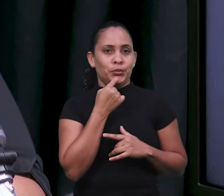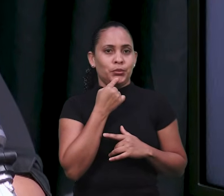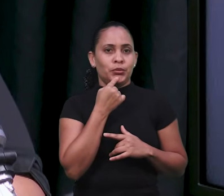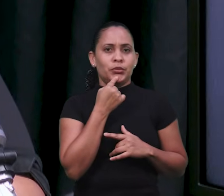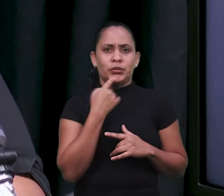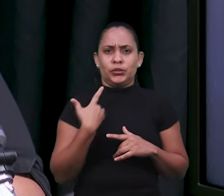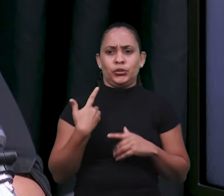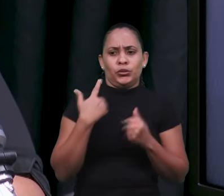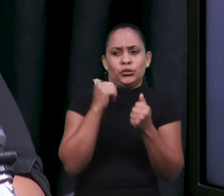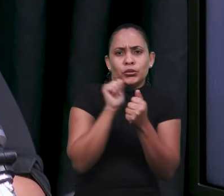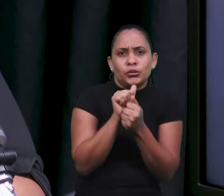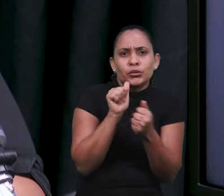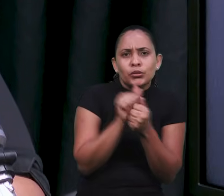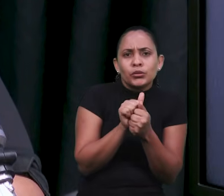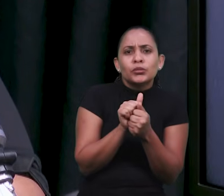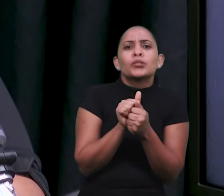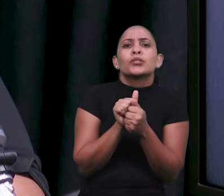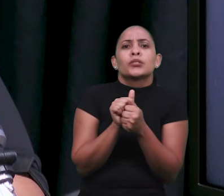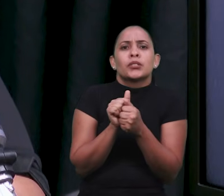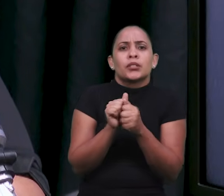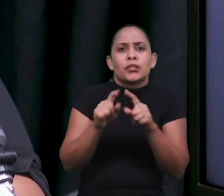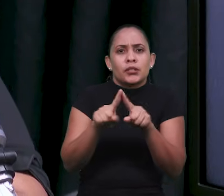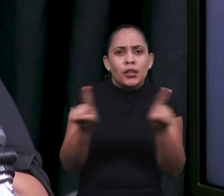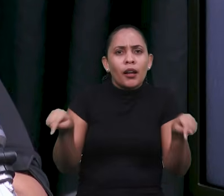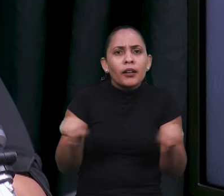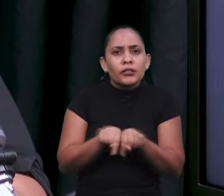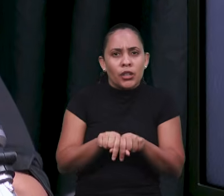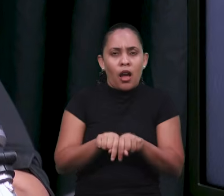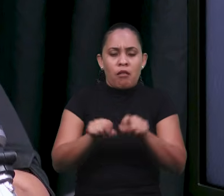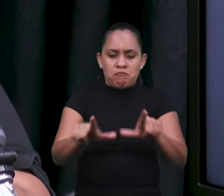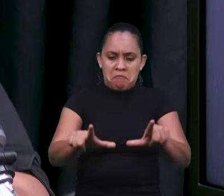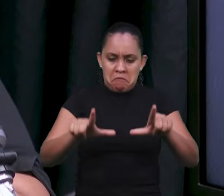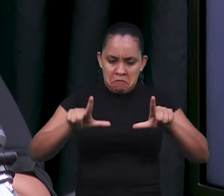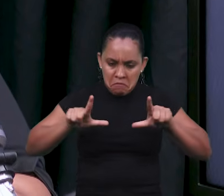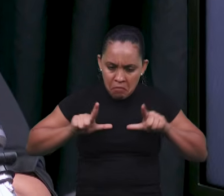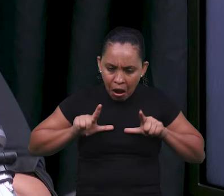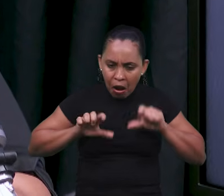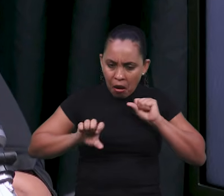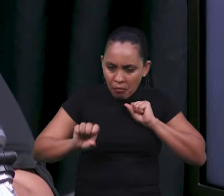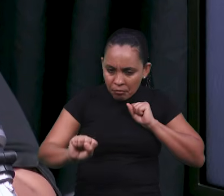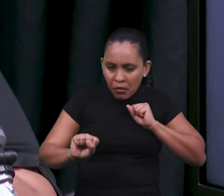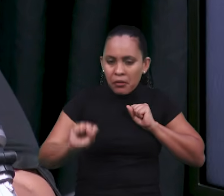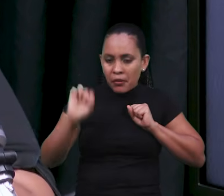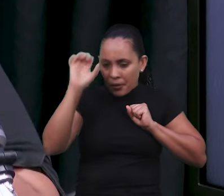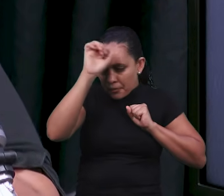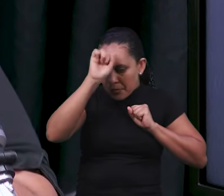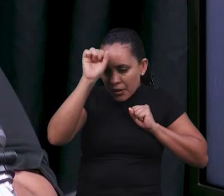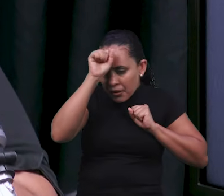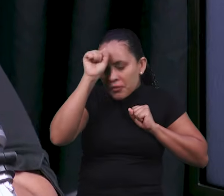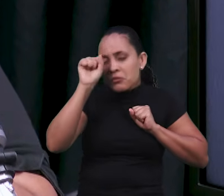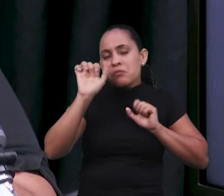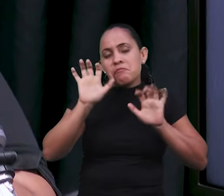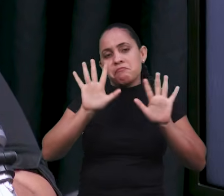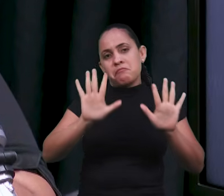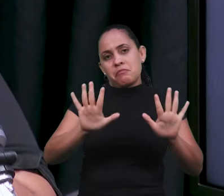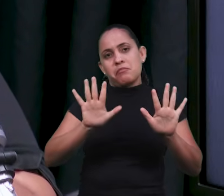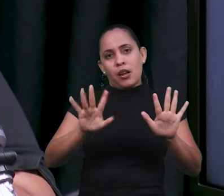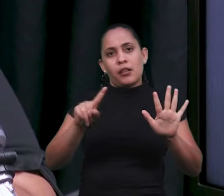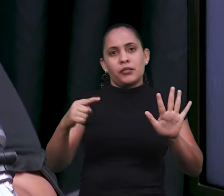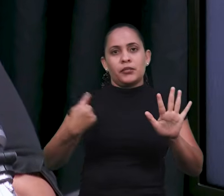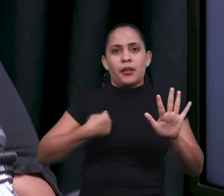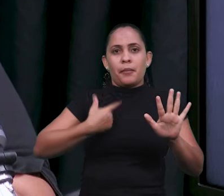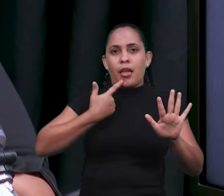Estar numa sala de aula é ótimo, por conta do papel, do certificado, a gente aprende. Sim. Mas a minha Libras